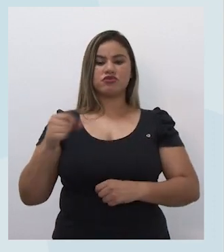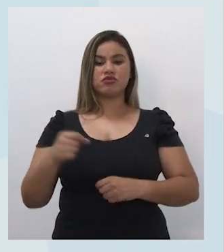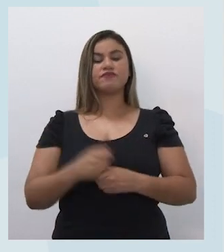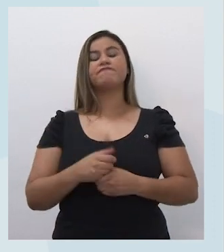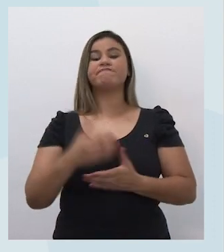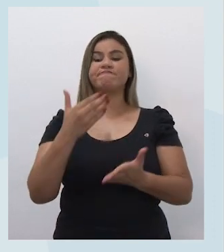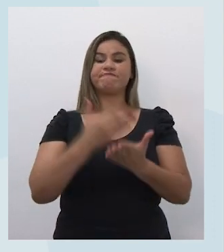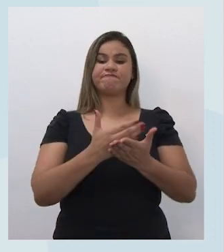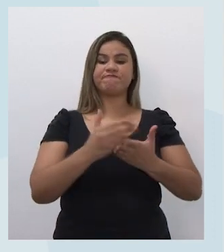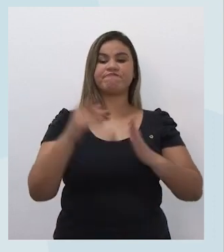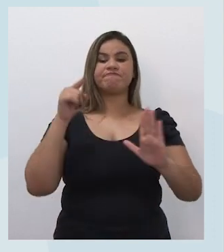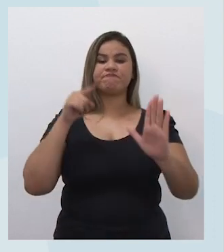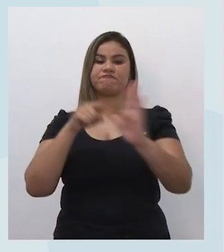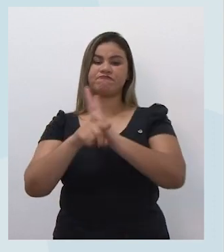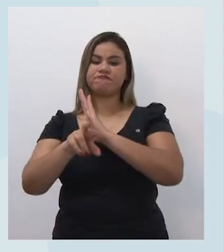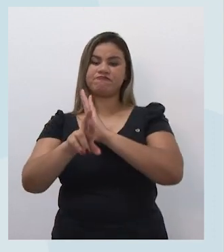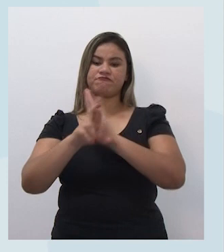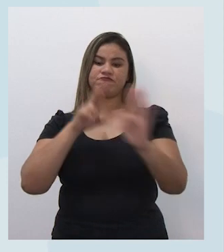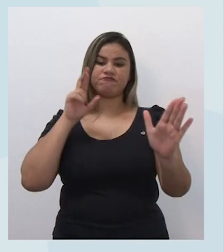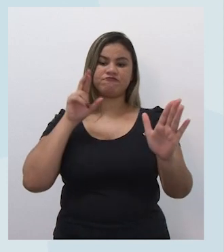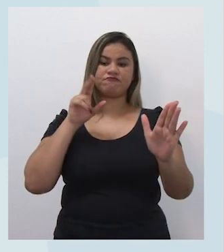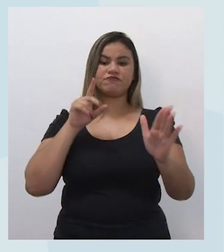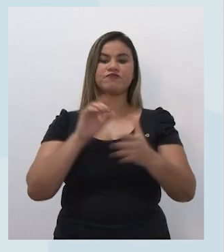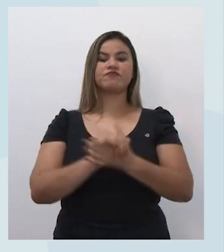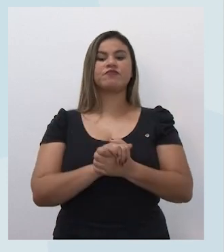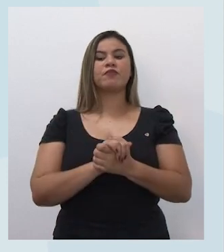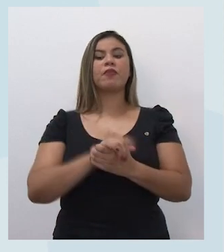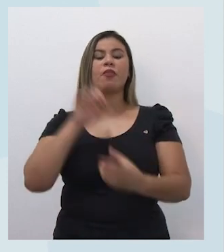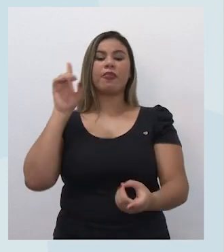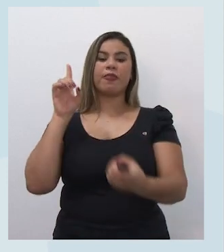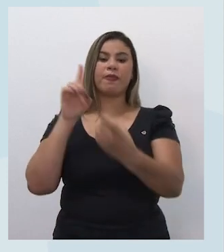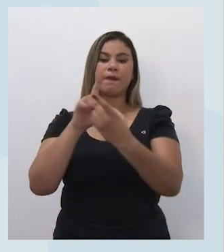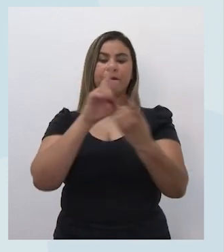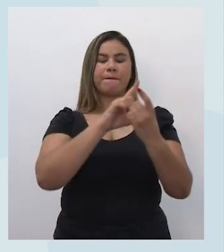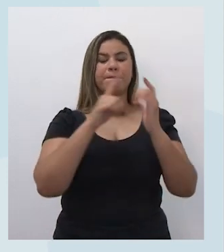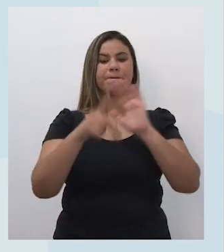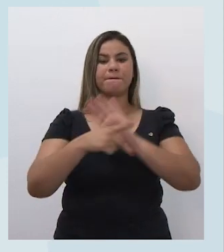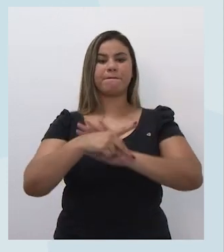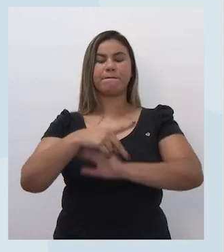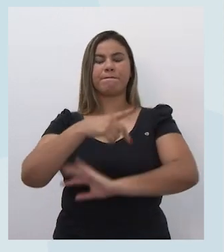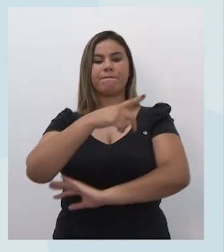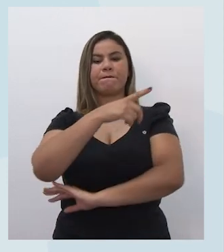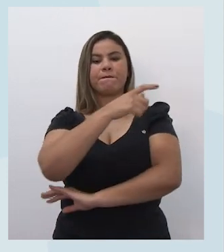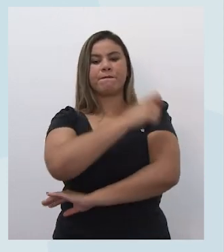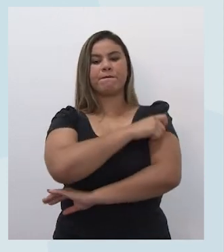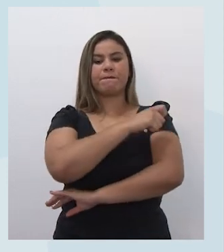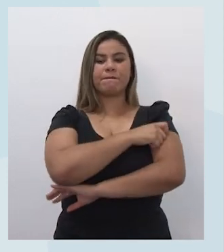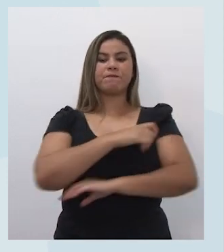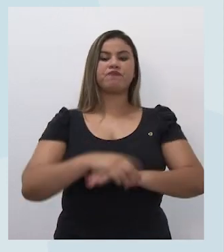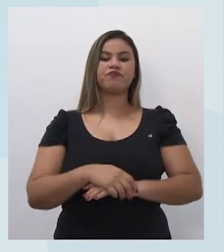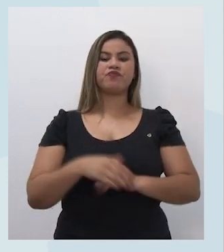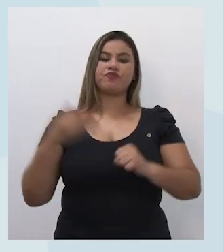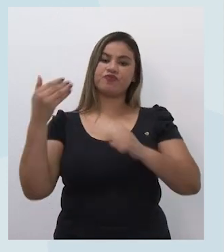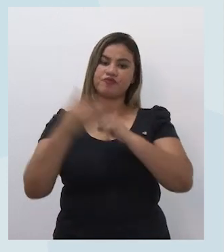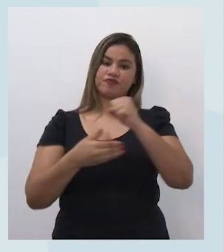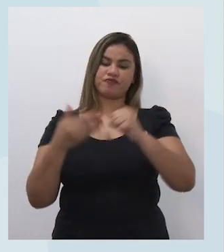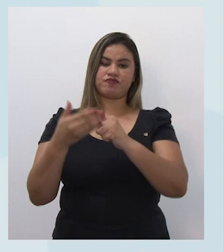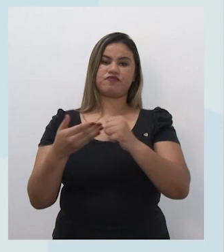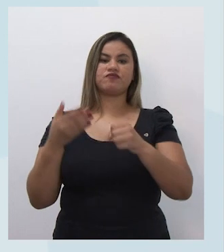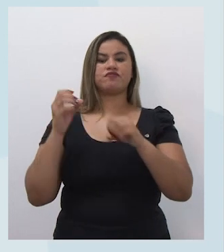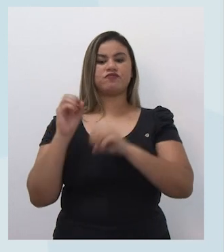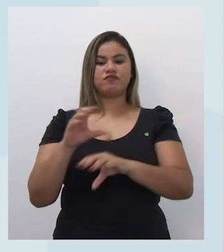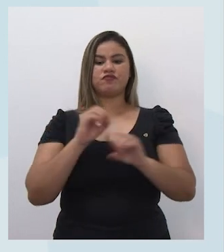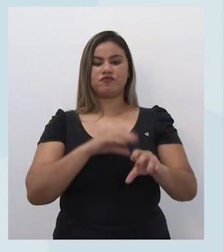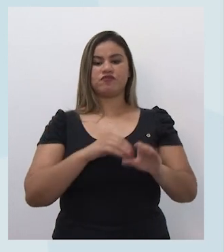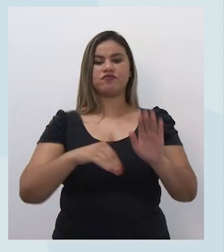respostas, forma de atendimento dos estudantes, matriz de aulas,